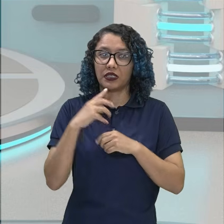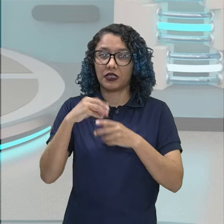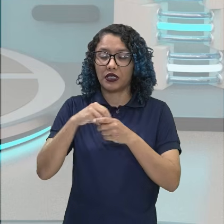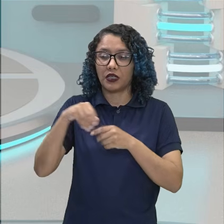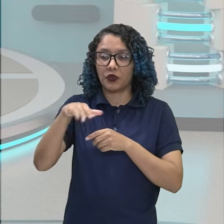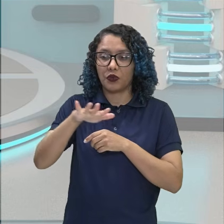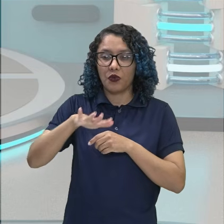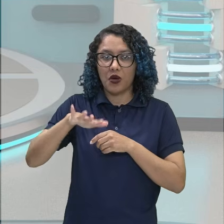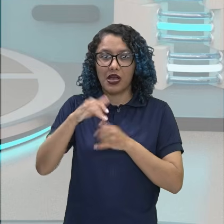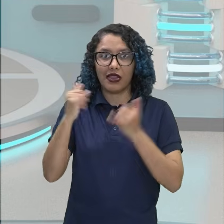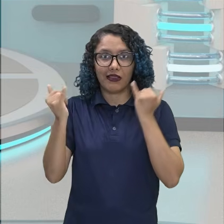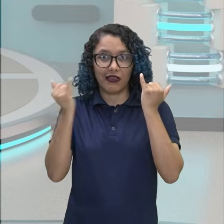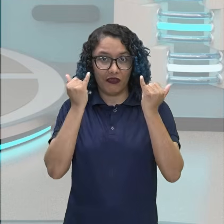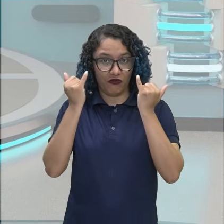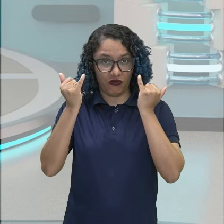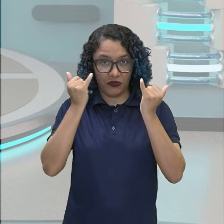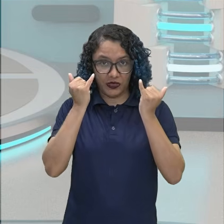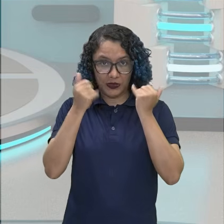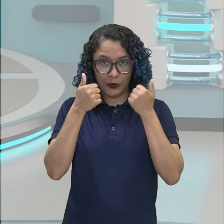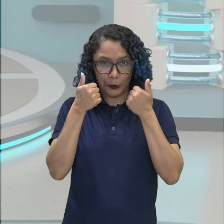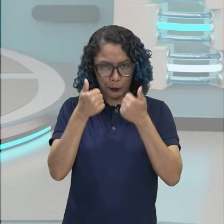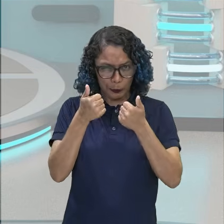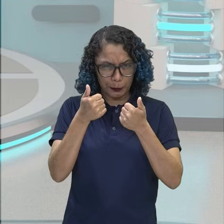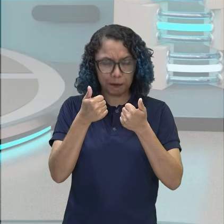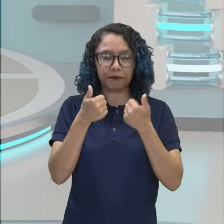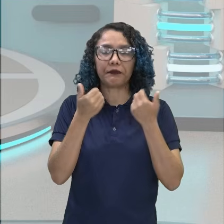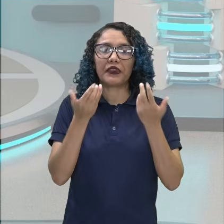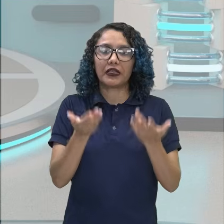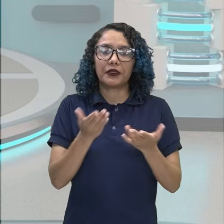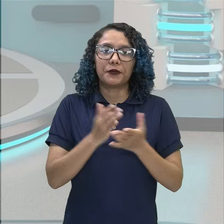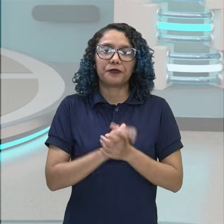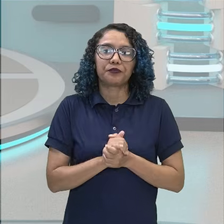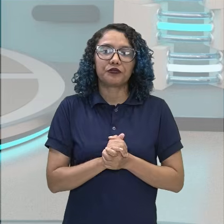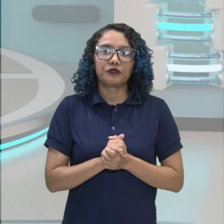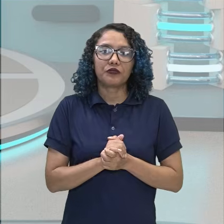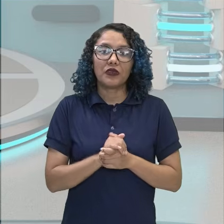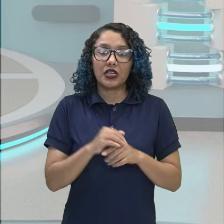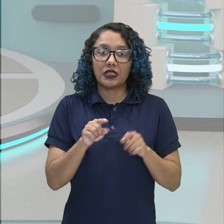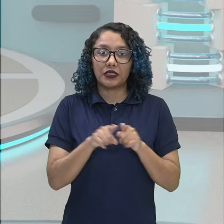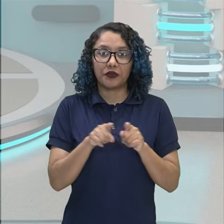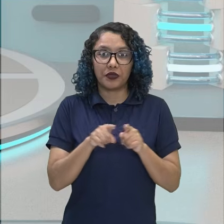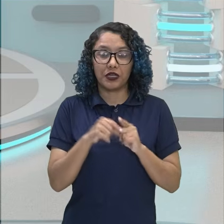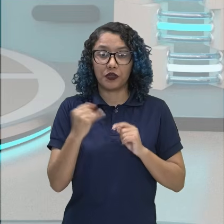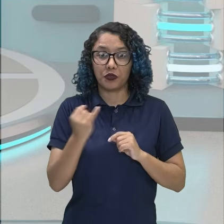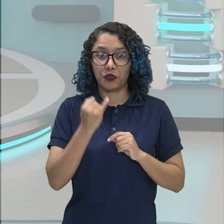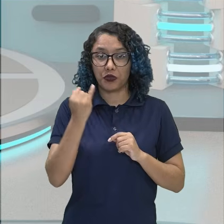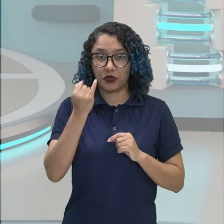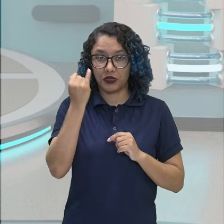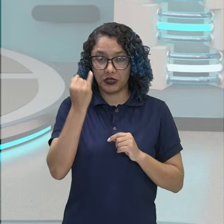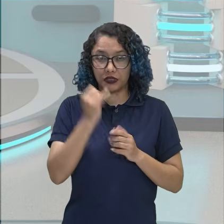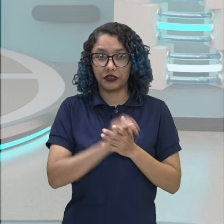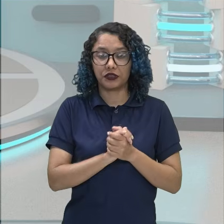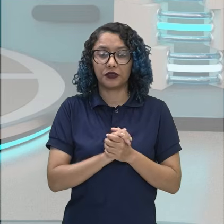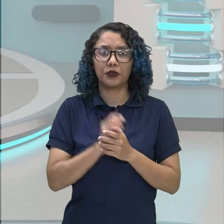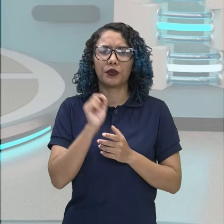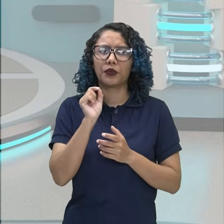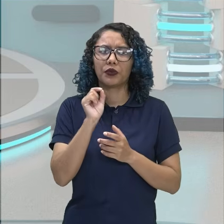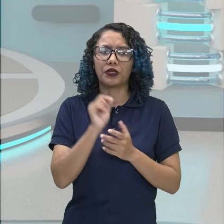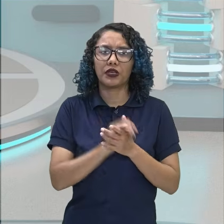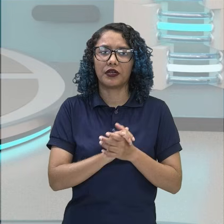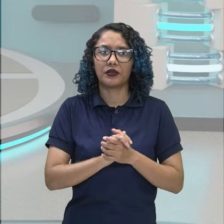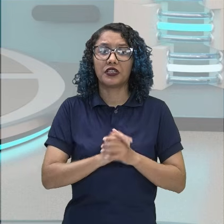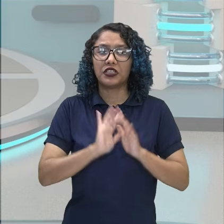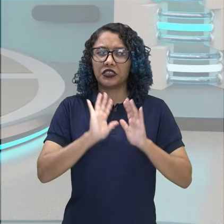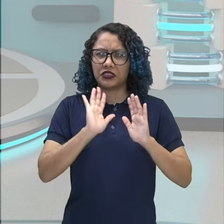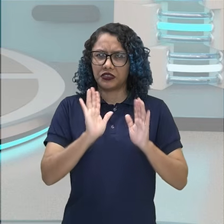ambiente informativo, certo? E aí cabe rever, uma vez que nós comentamos ao